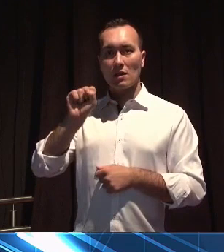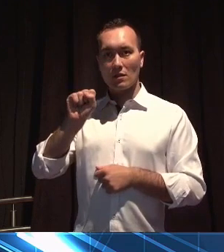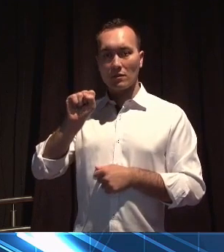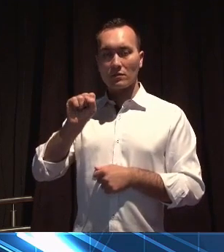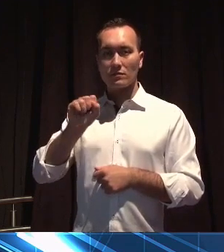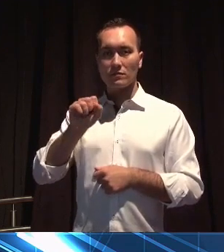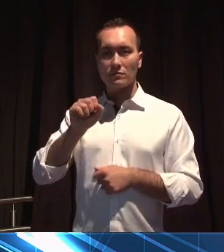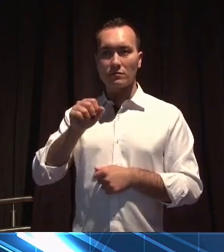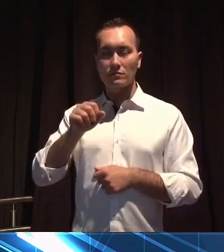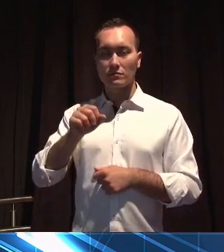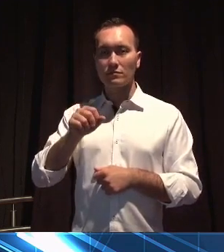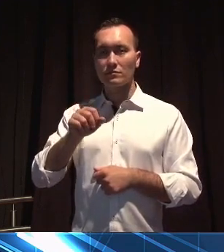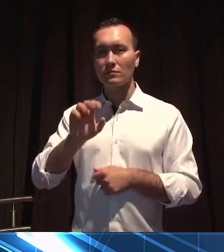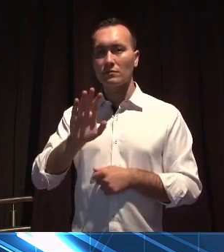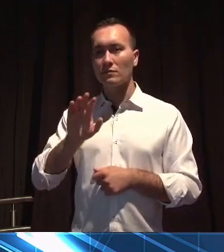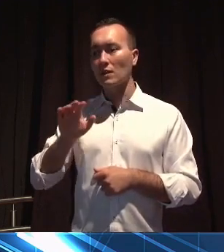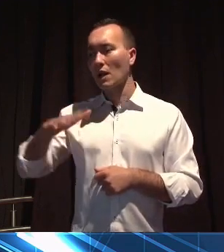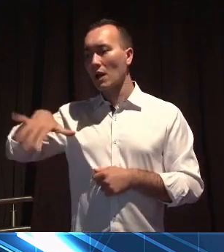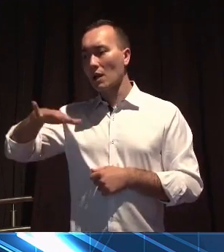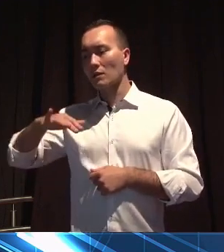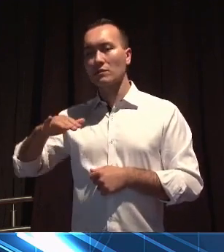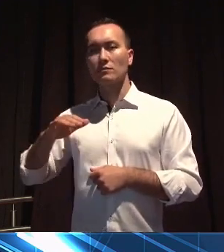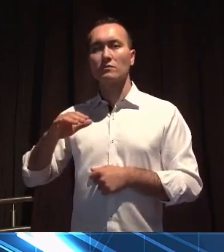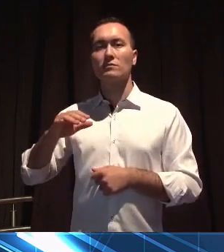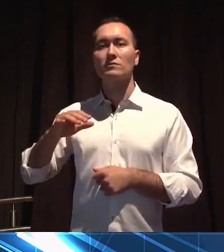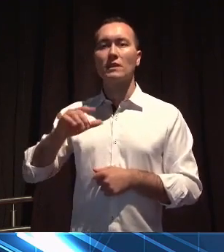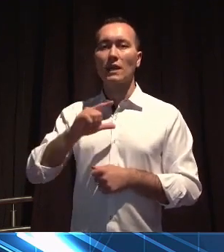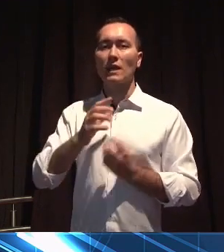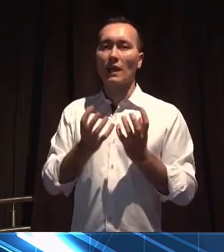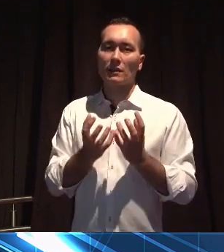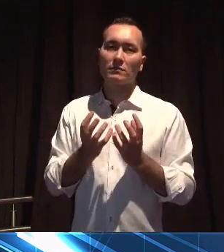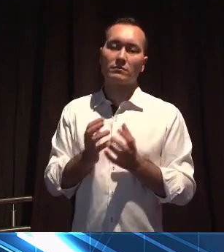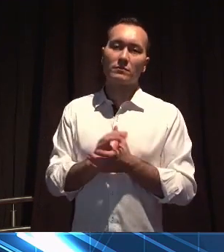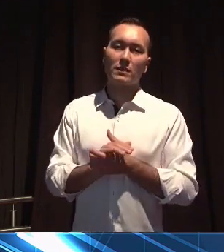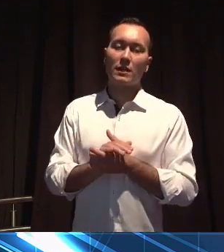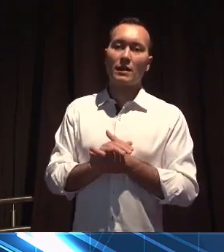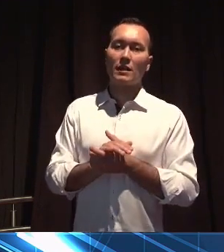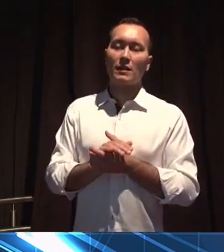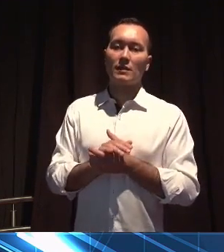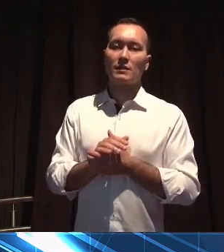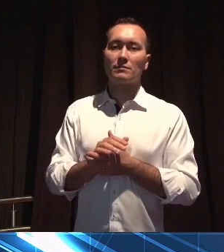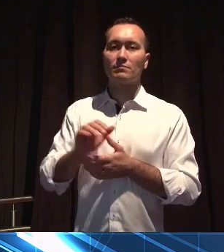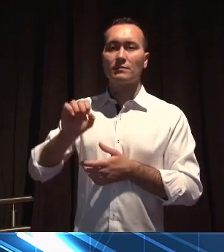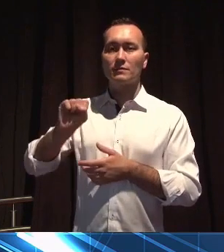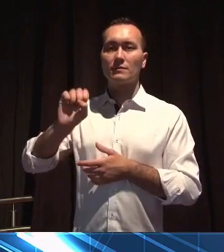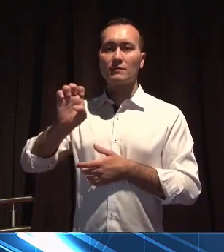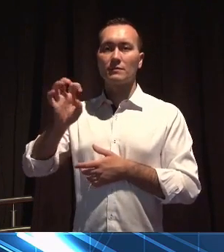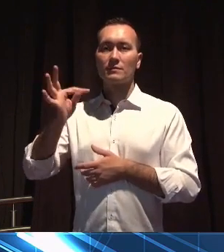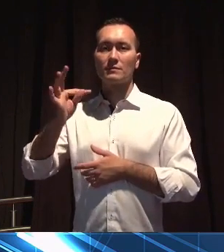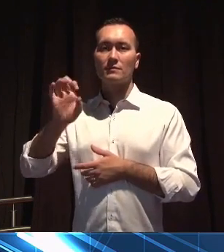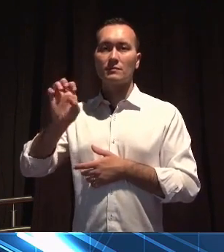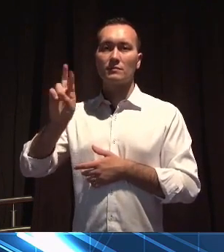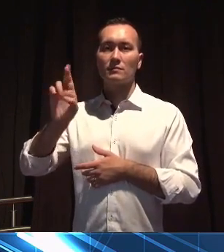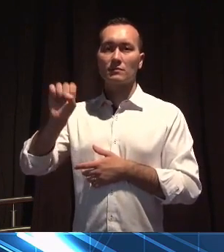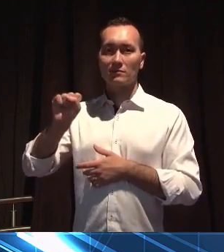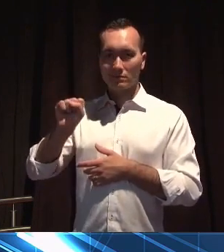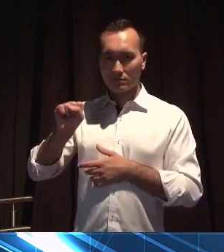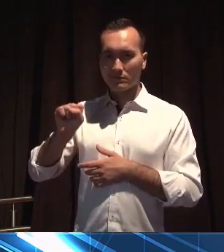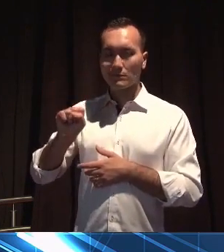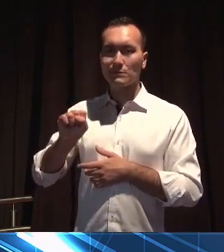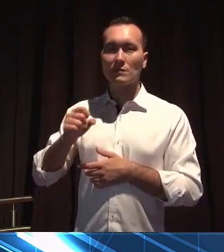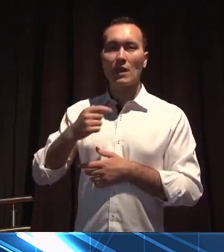é mais simplificada menor né com uma menor superfície de contato para meu o código externo